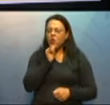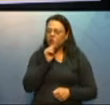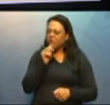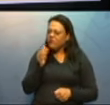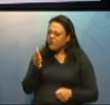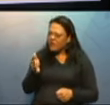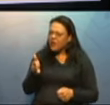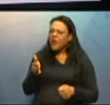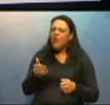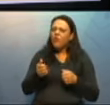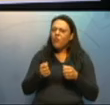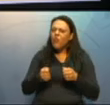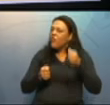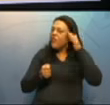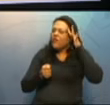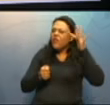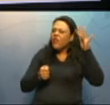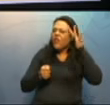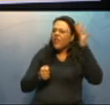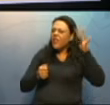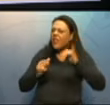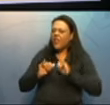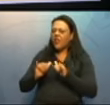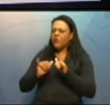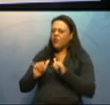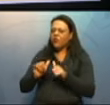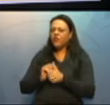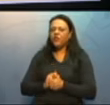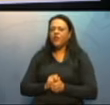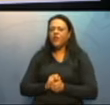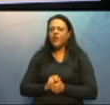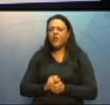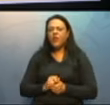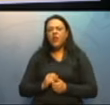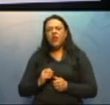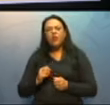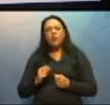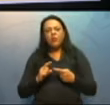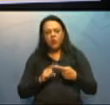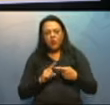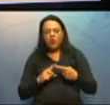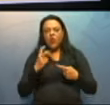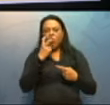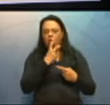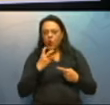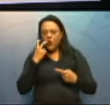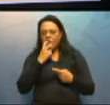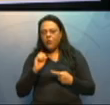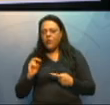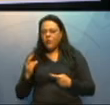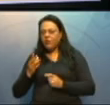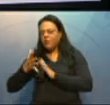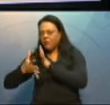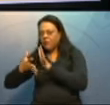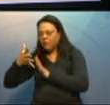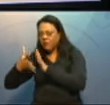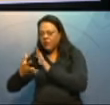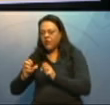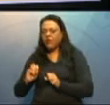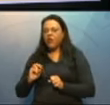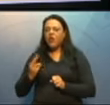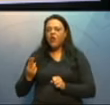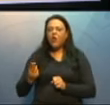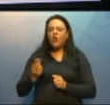Exemplo, você pode inventar a sua notícia. Poderá ser feito oralmente, com auxílio